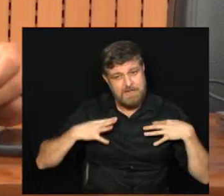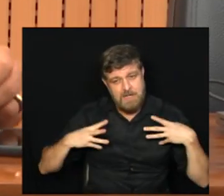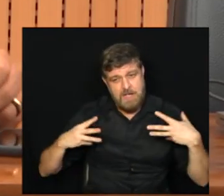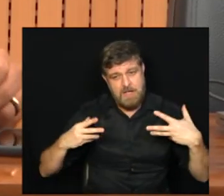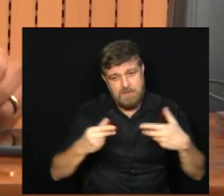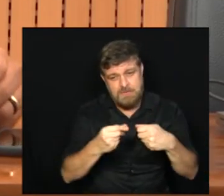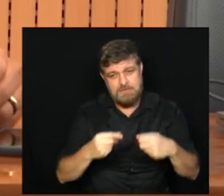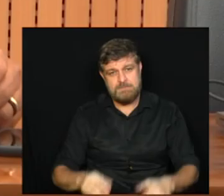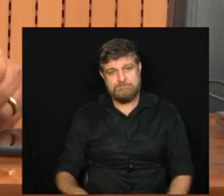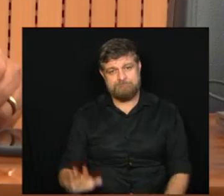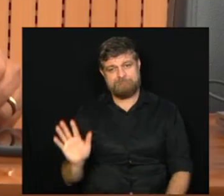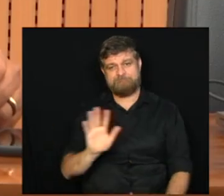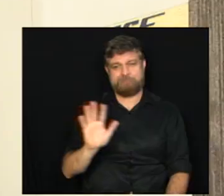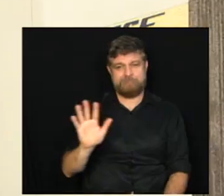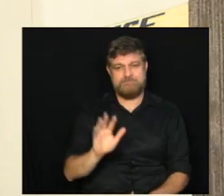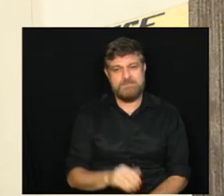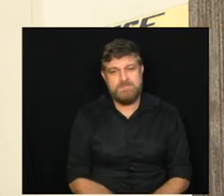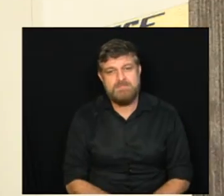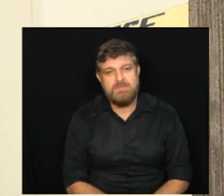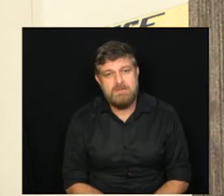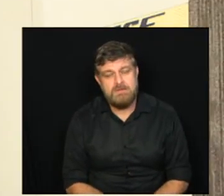todas.